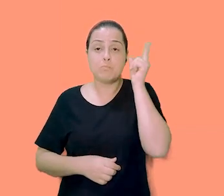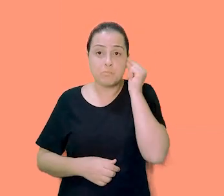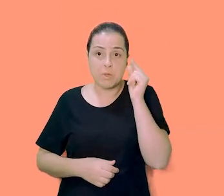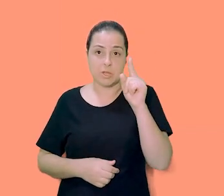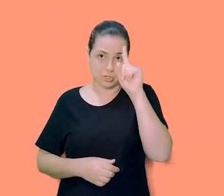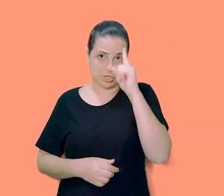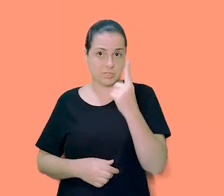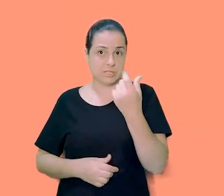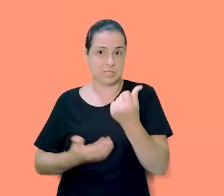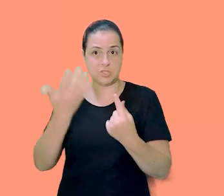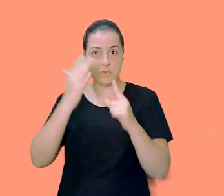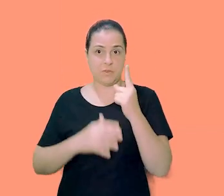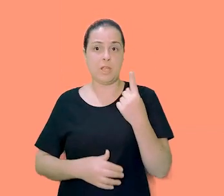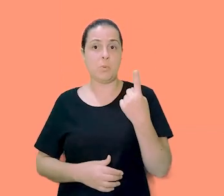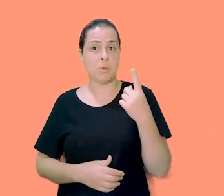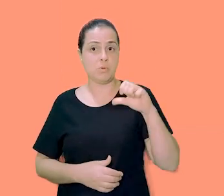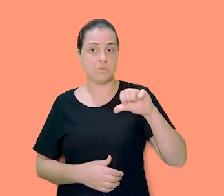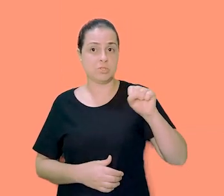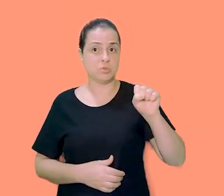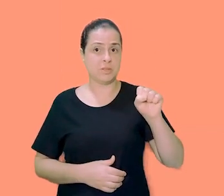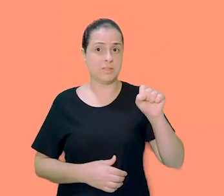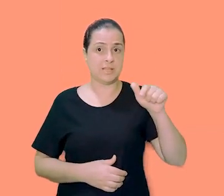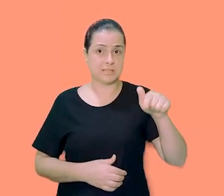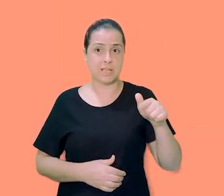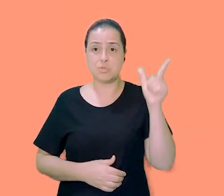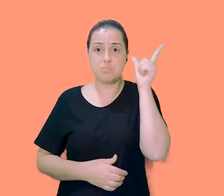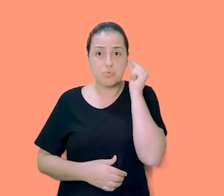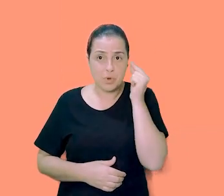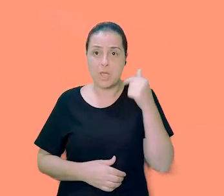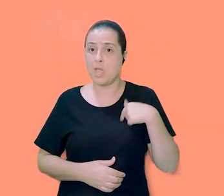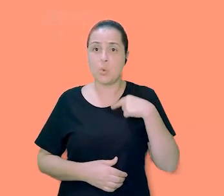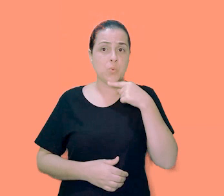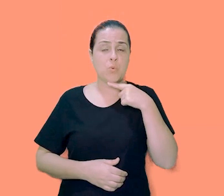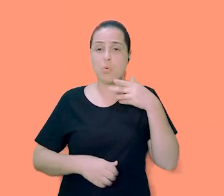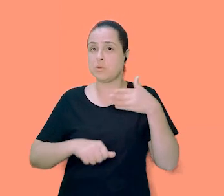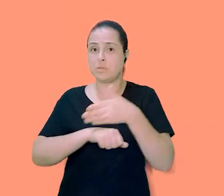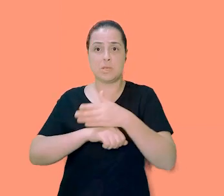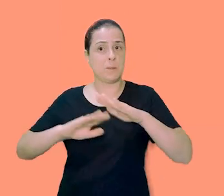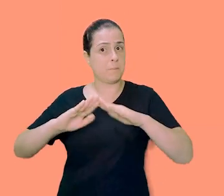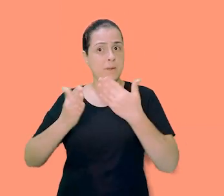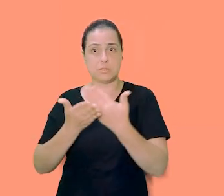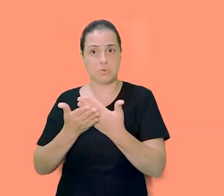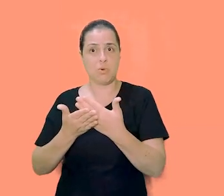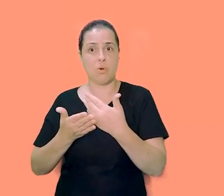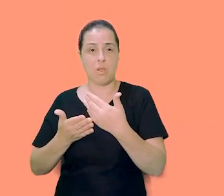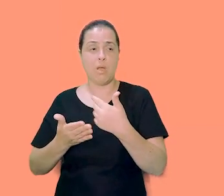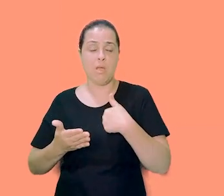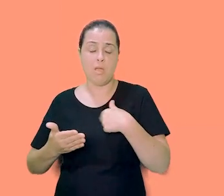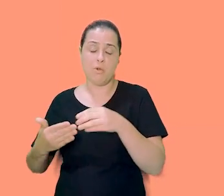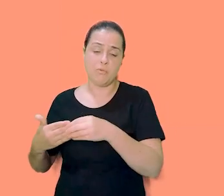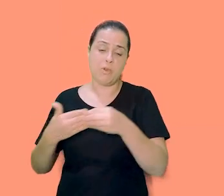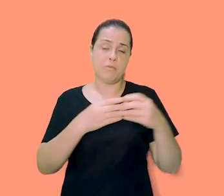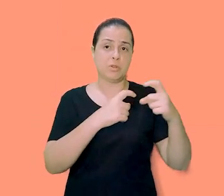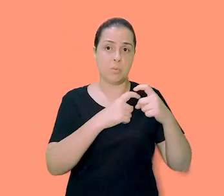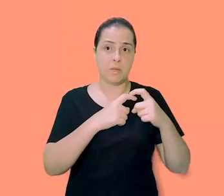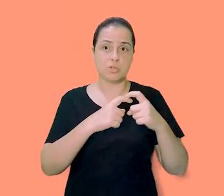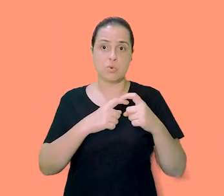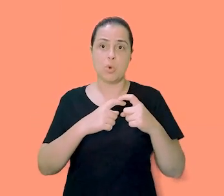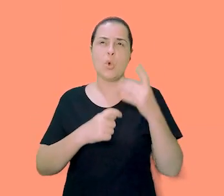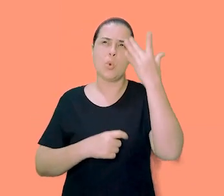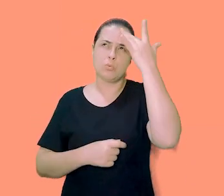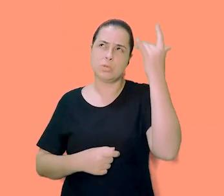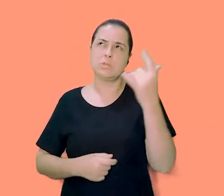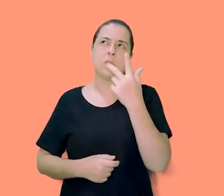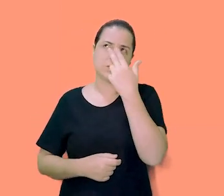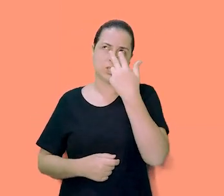87, era o primeiro dia de aula. Nesse dia, eu não consegui ir para a escola, porque, obviamente, a gente foi para o médico. Eu só fui para a escola no dia seguinte,